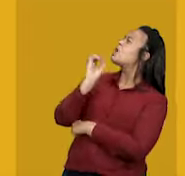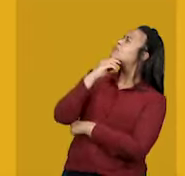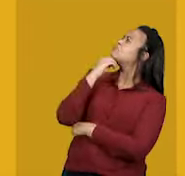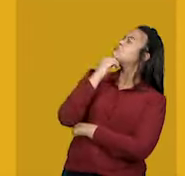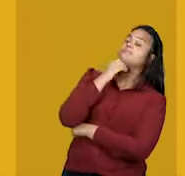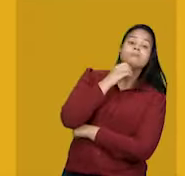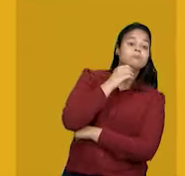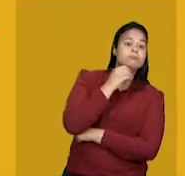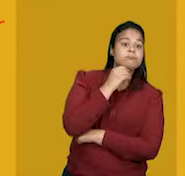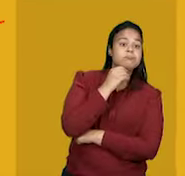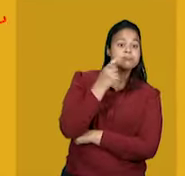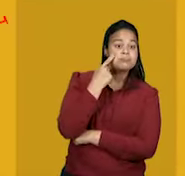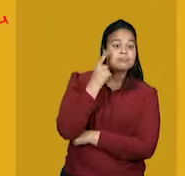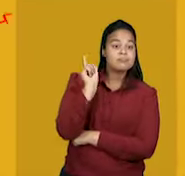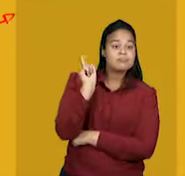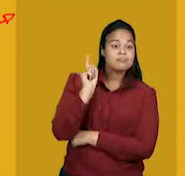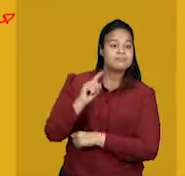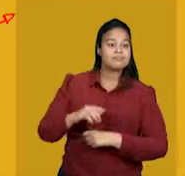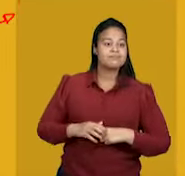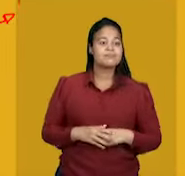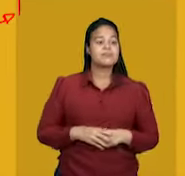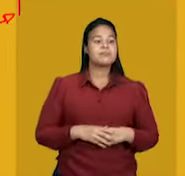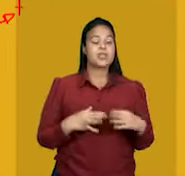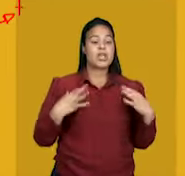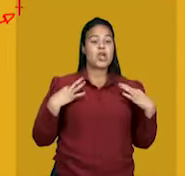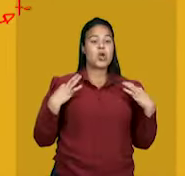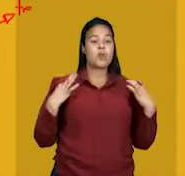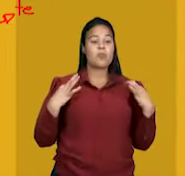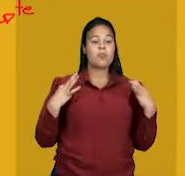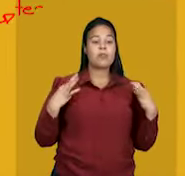O tecido da roupa.